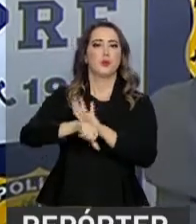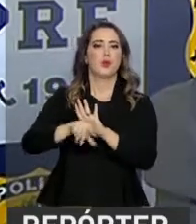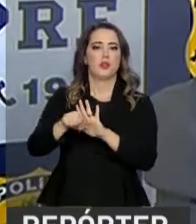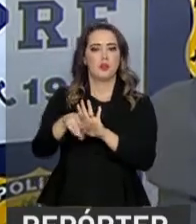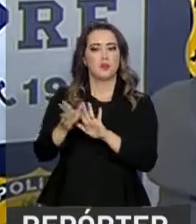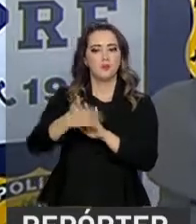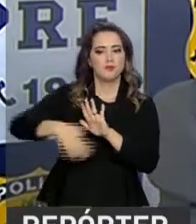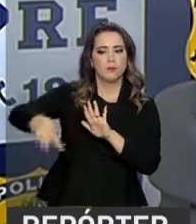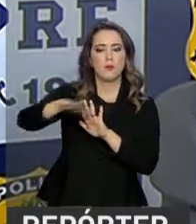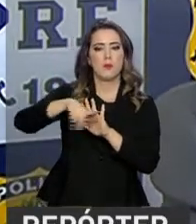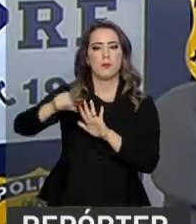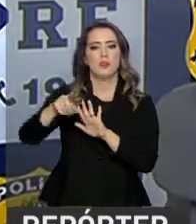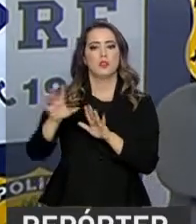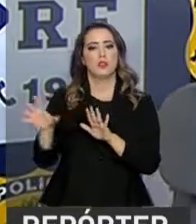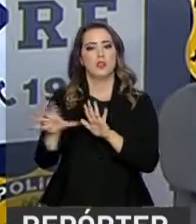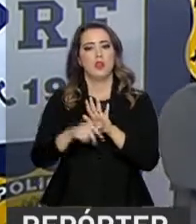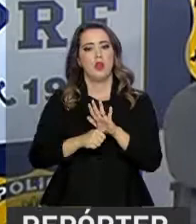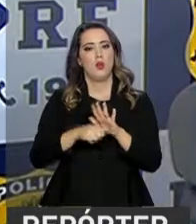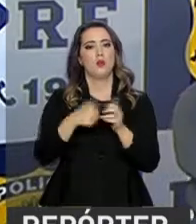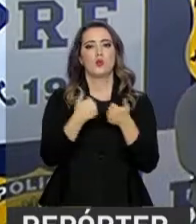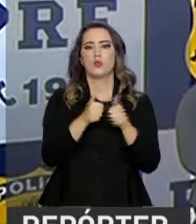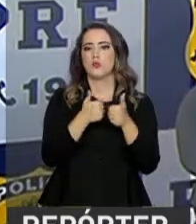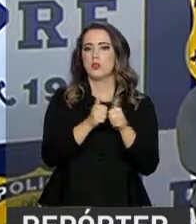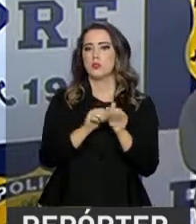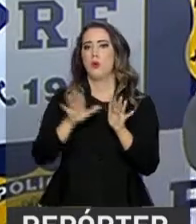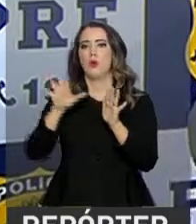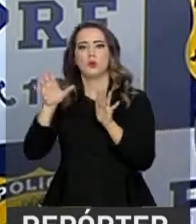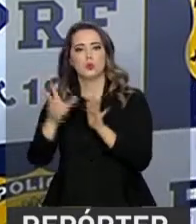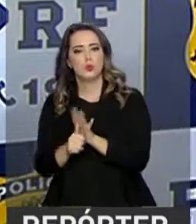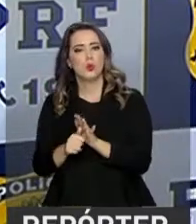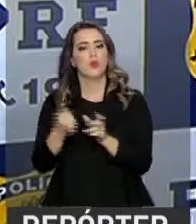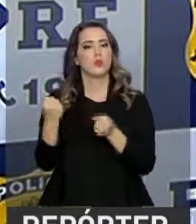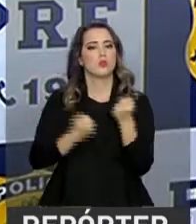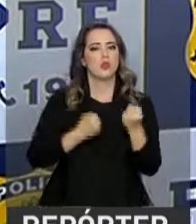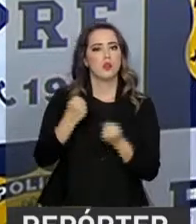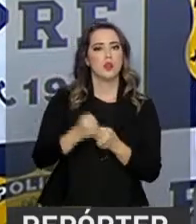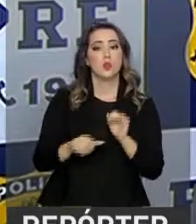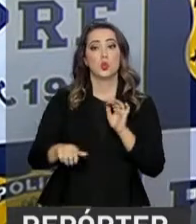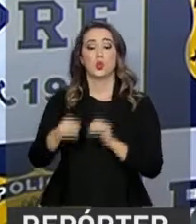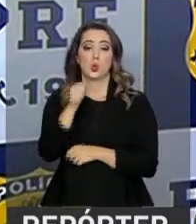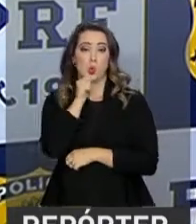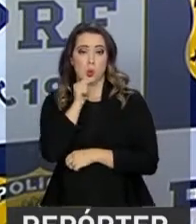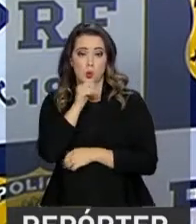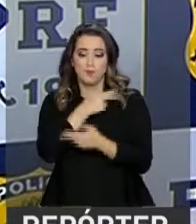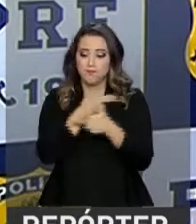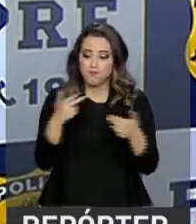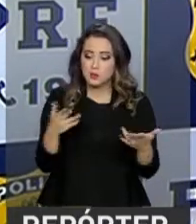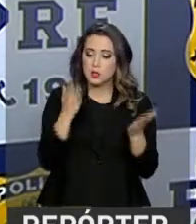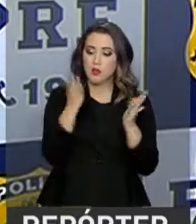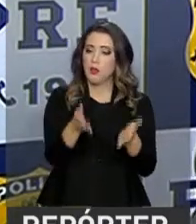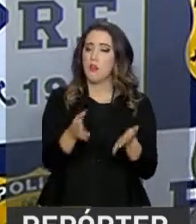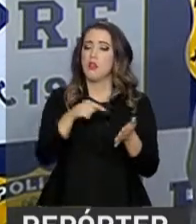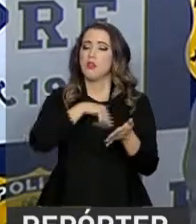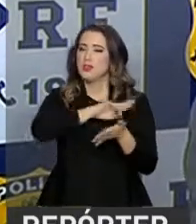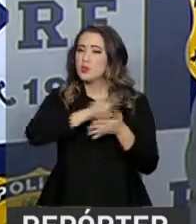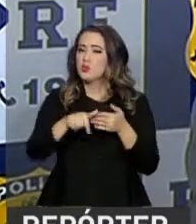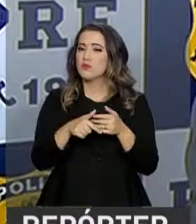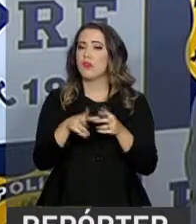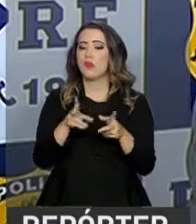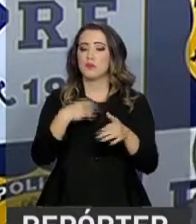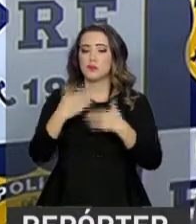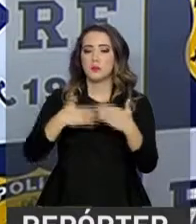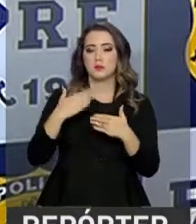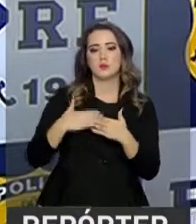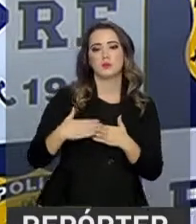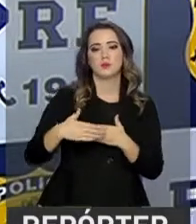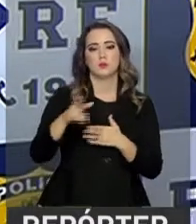estar relacionado a roubo de carga a roubo e furto de veículos a narcotráfico seja o que for então é um imenso avanço que essa